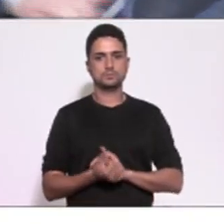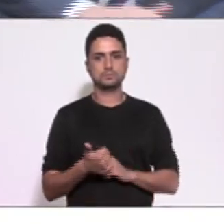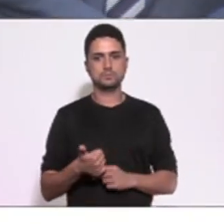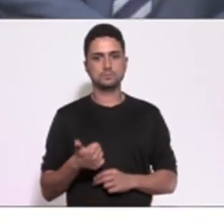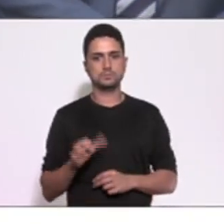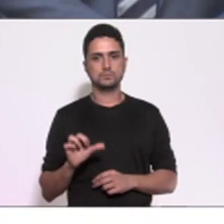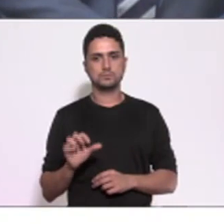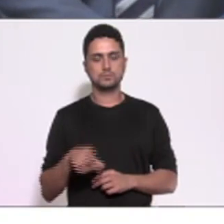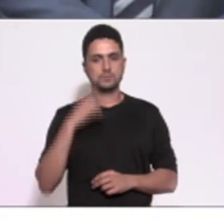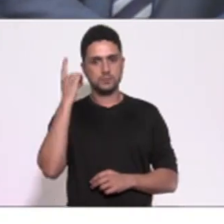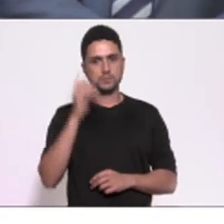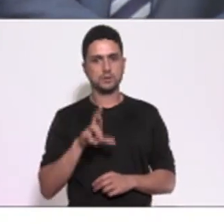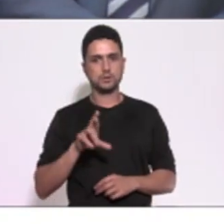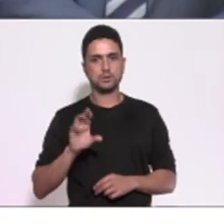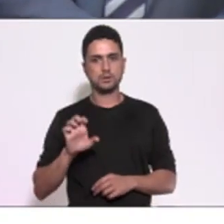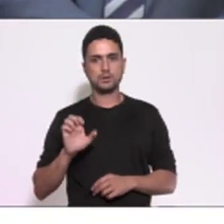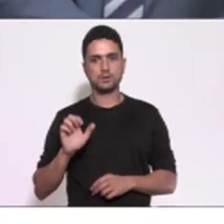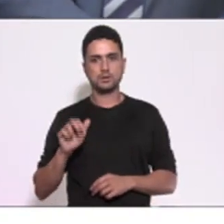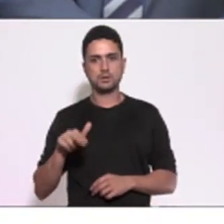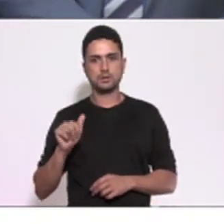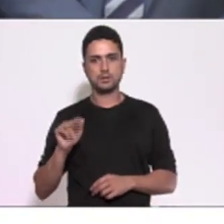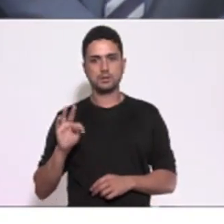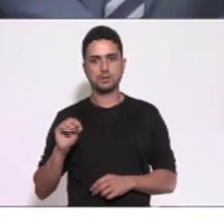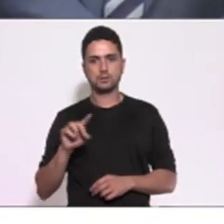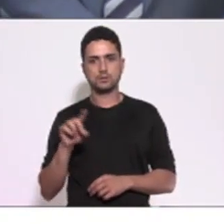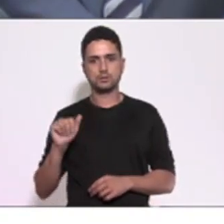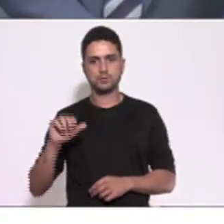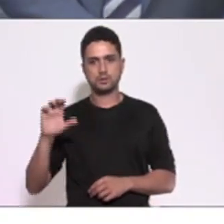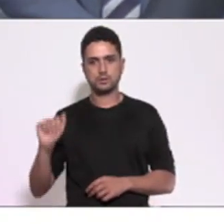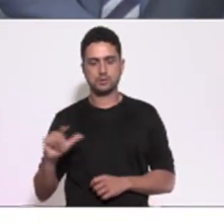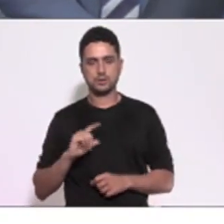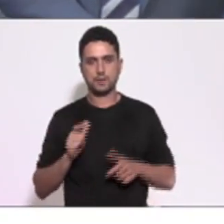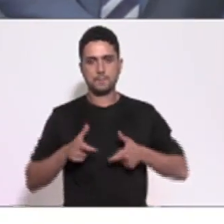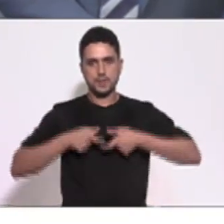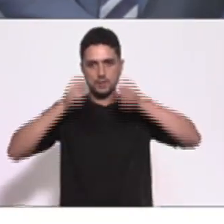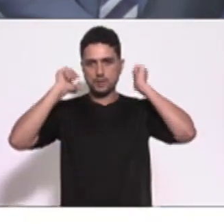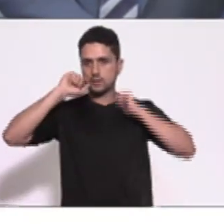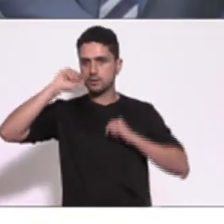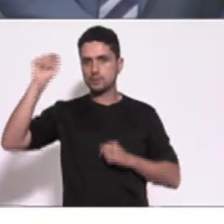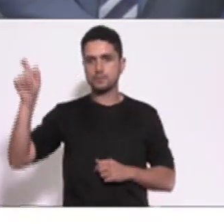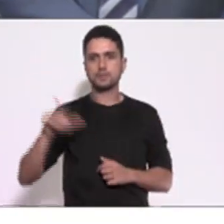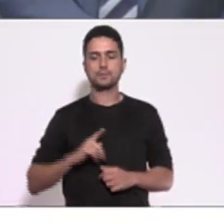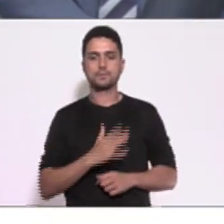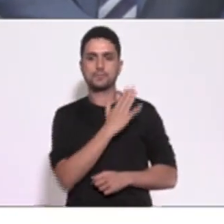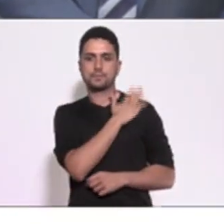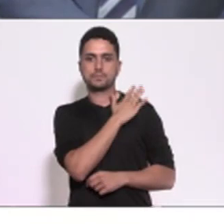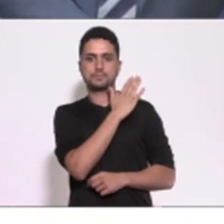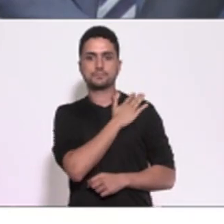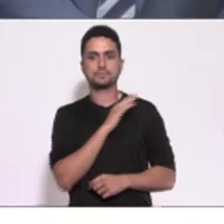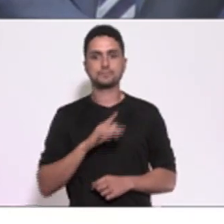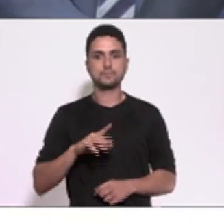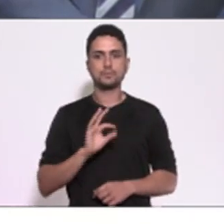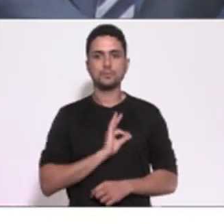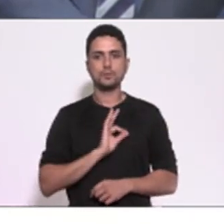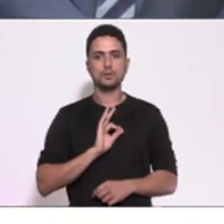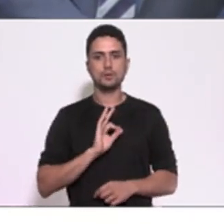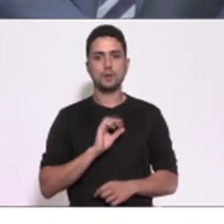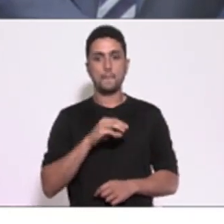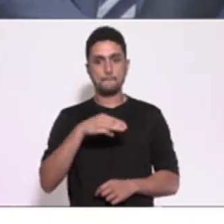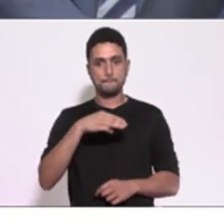261/2019, de autoria do deputado Renato Zaca, que concede a medalha Tiradentes e o respectivo diploma ao major da Polícia Militar do Estado do Rio de